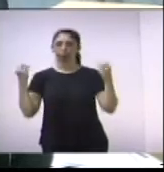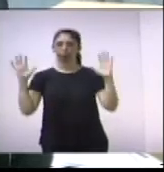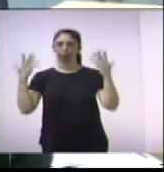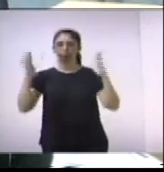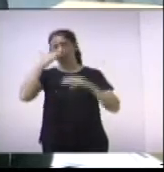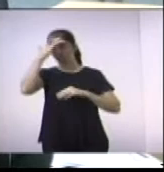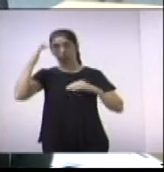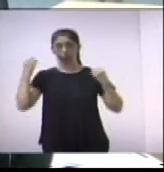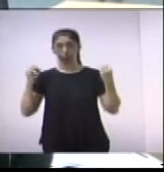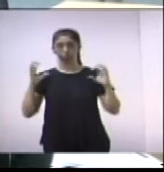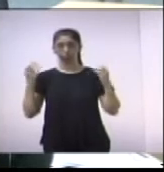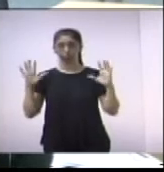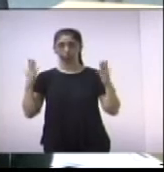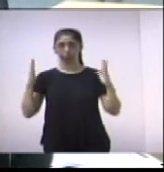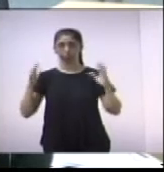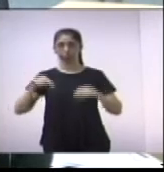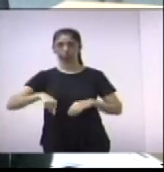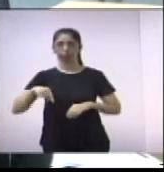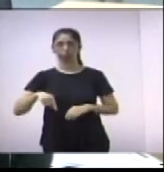o dinheiro não foi...